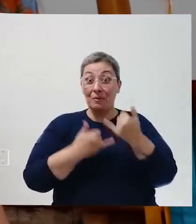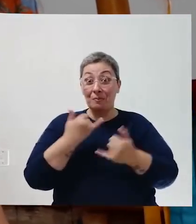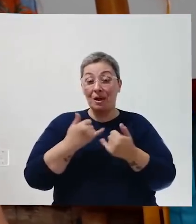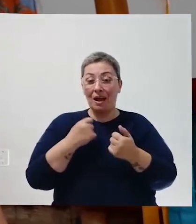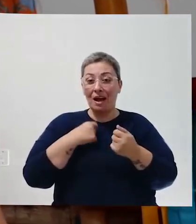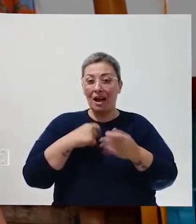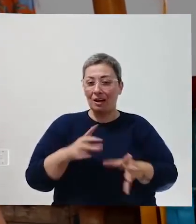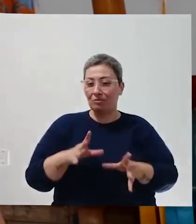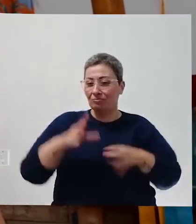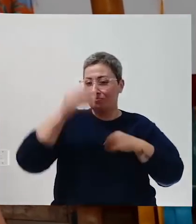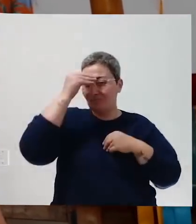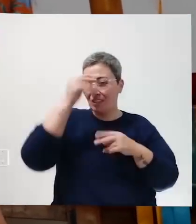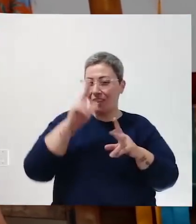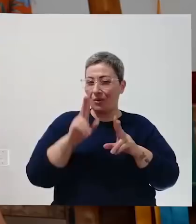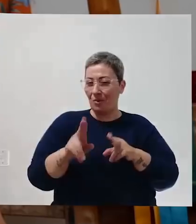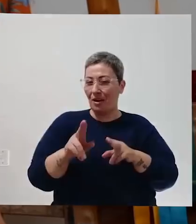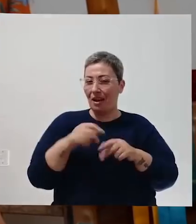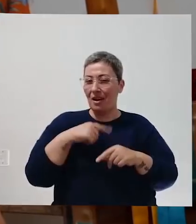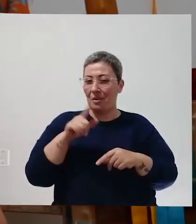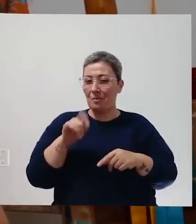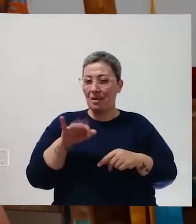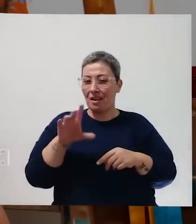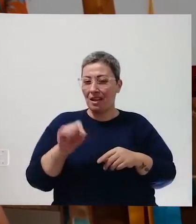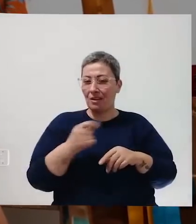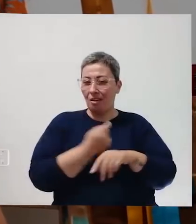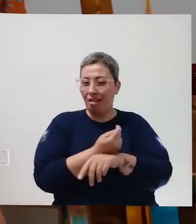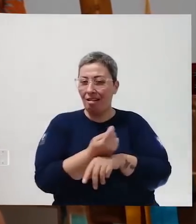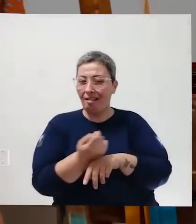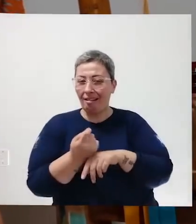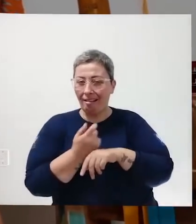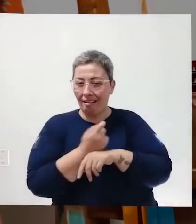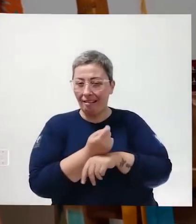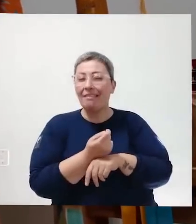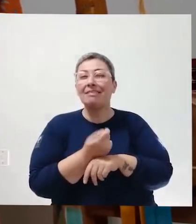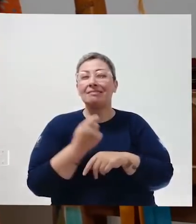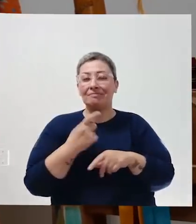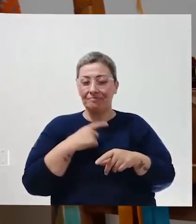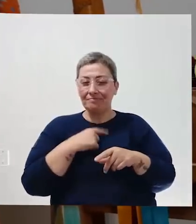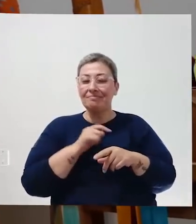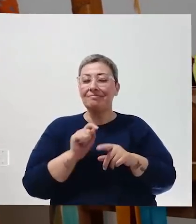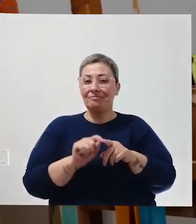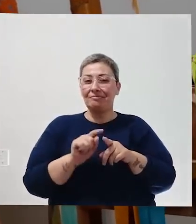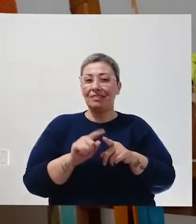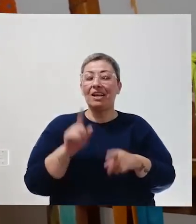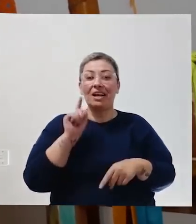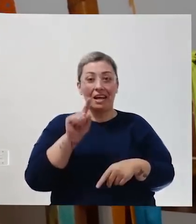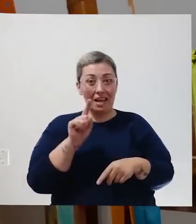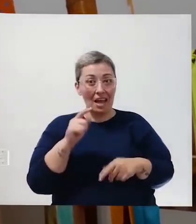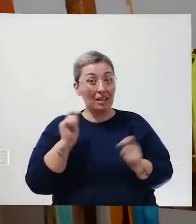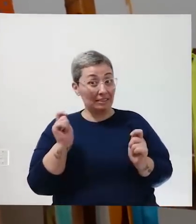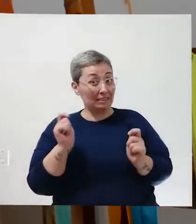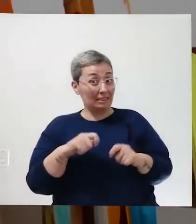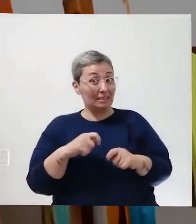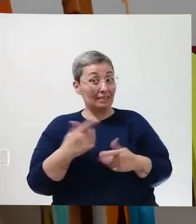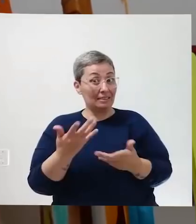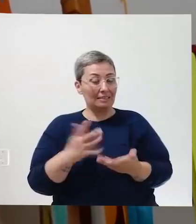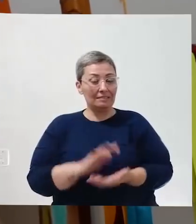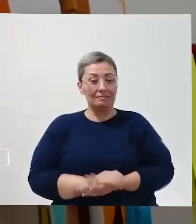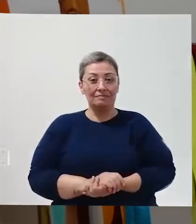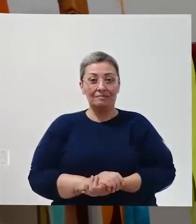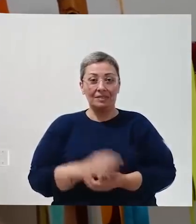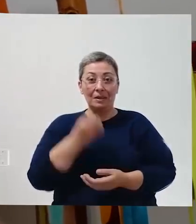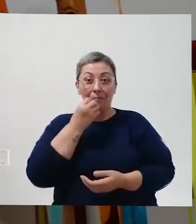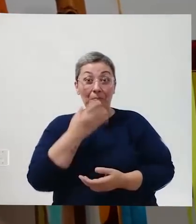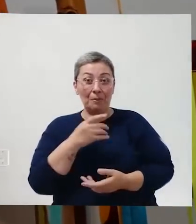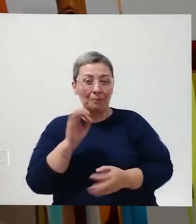brincar de ser como Pedro Malas Artes? Pregando suas peças, suas pegadinhas? É uma